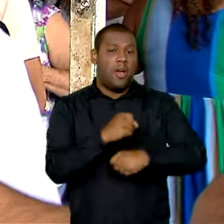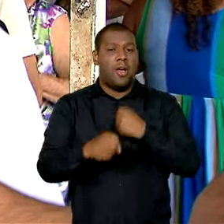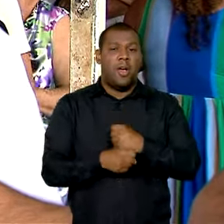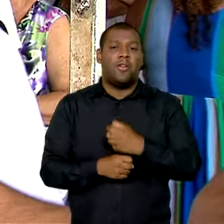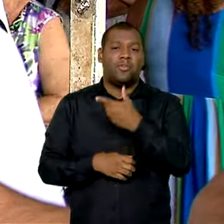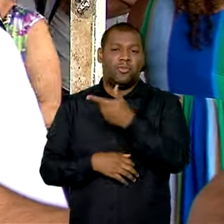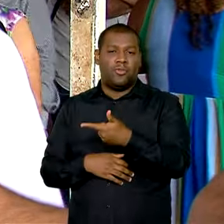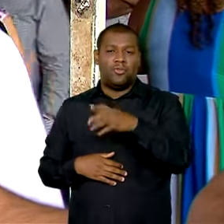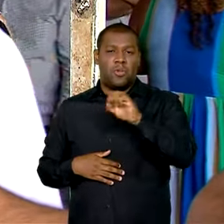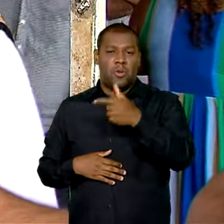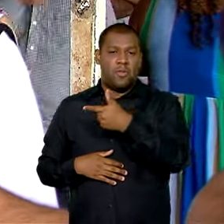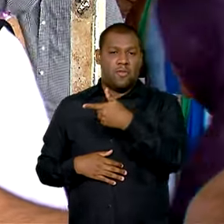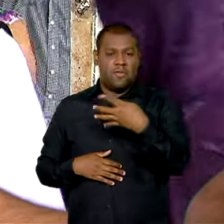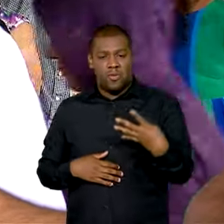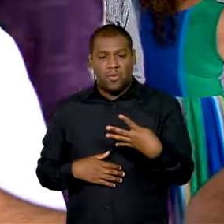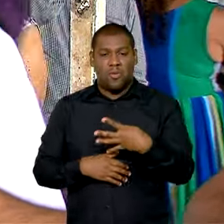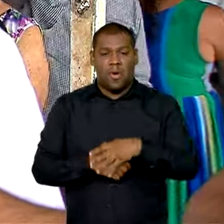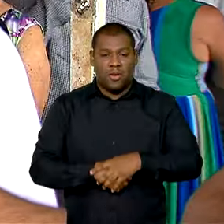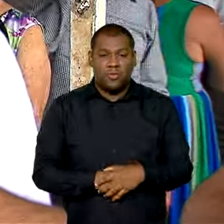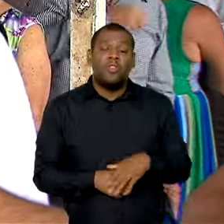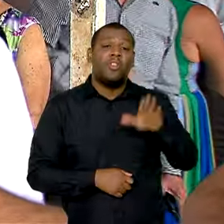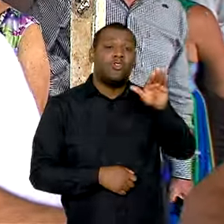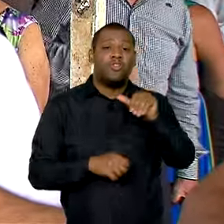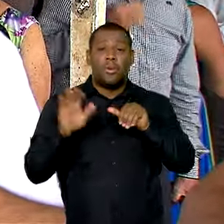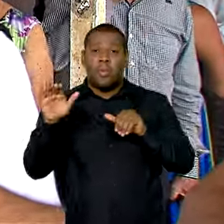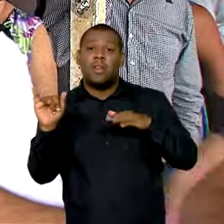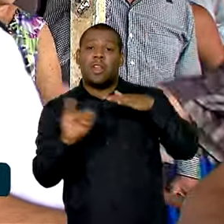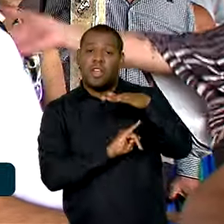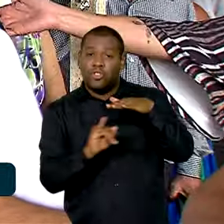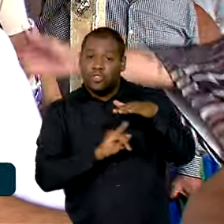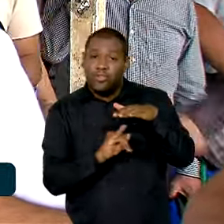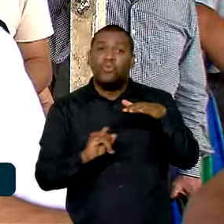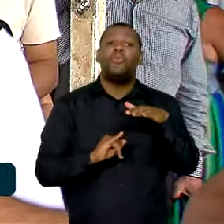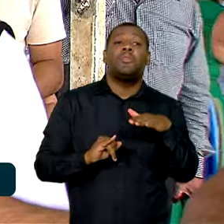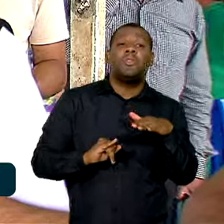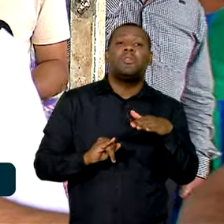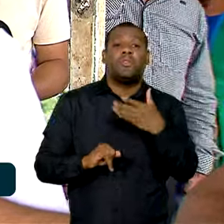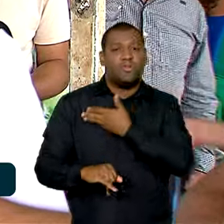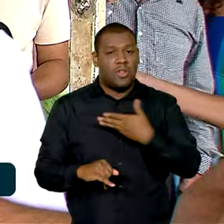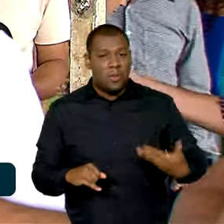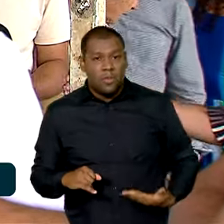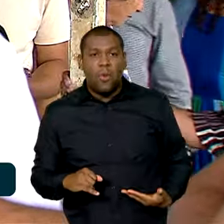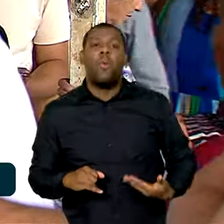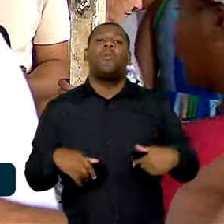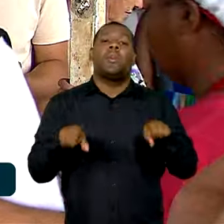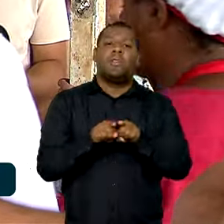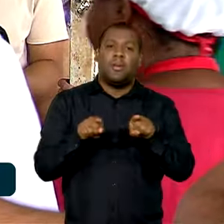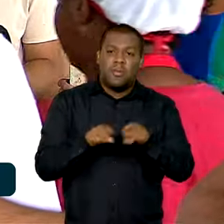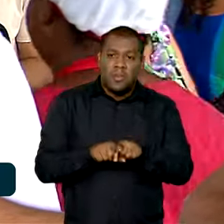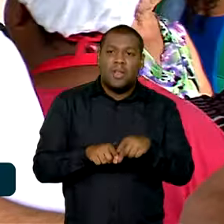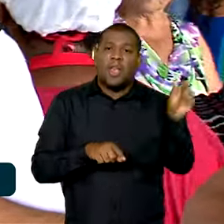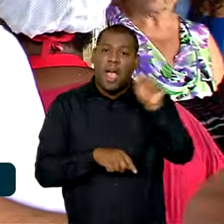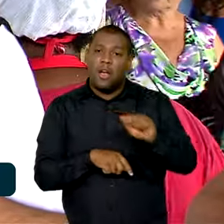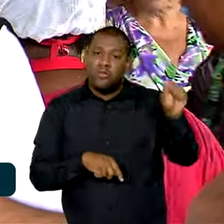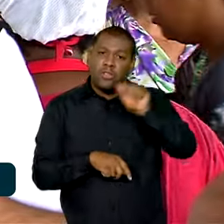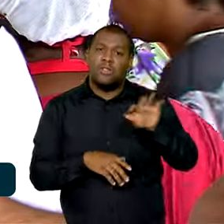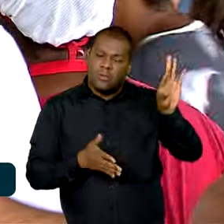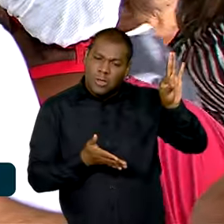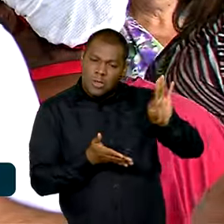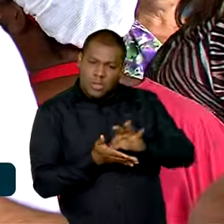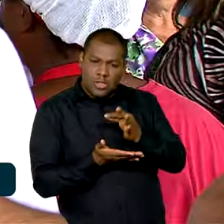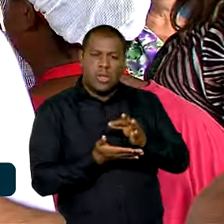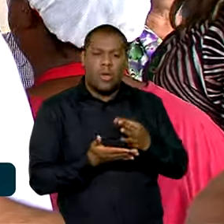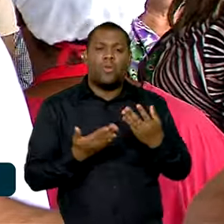nova chamada pública para que novas entidades, associações, cooperativas se inscrevam e ofereçam toda a comida que